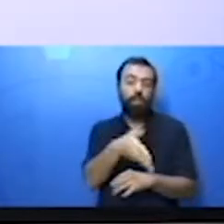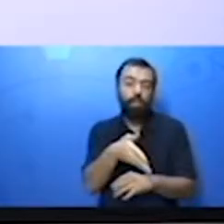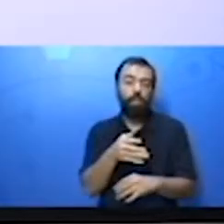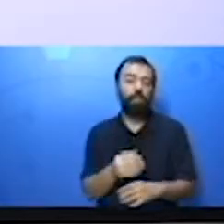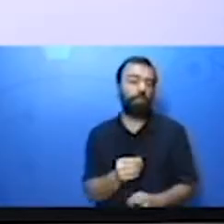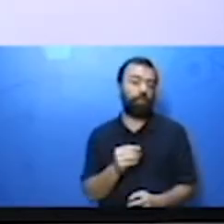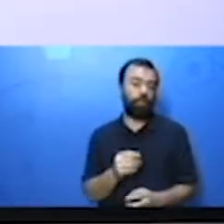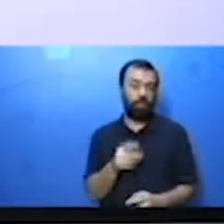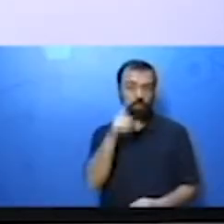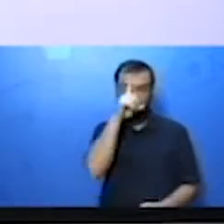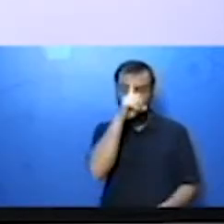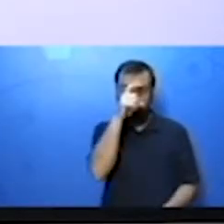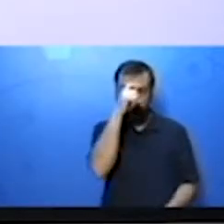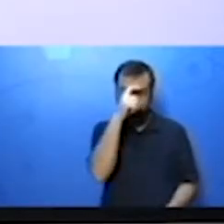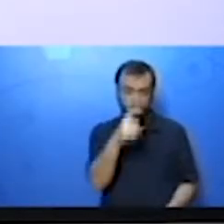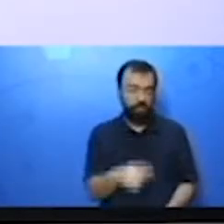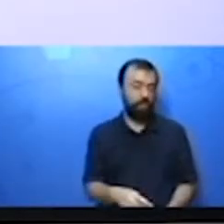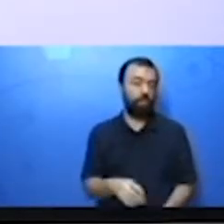morte.